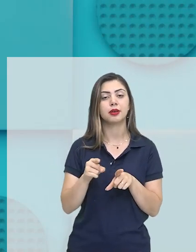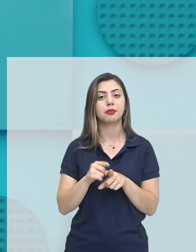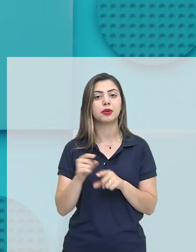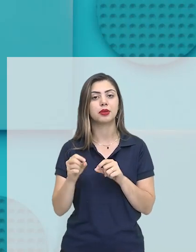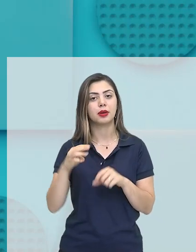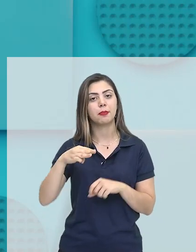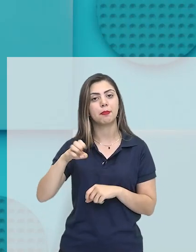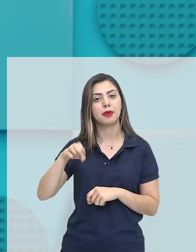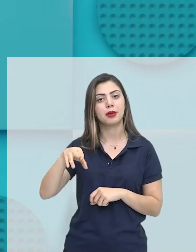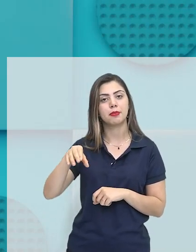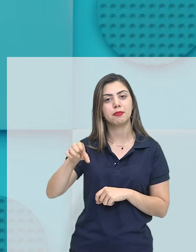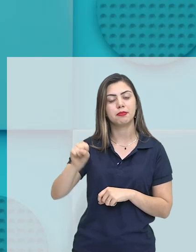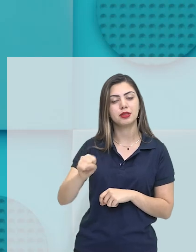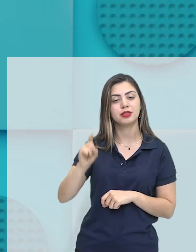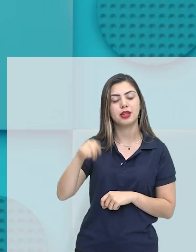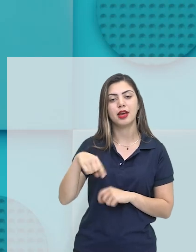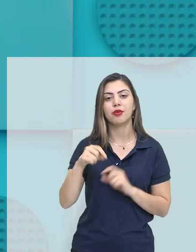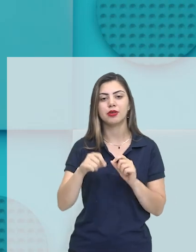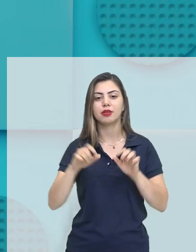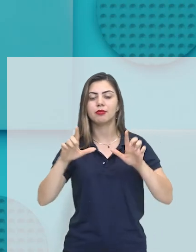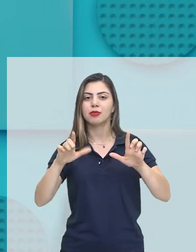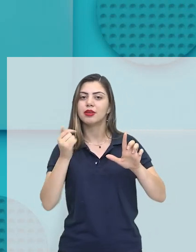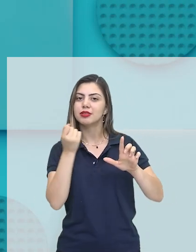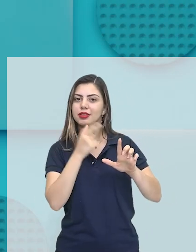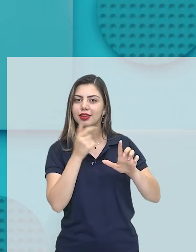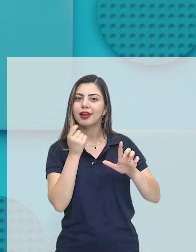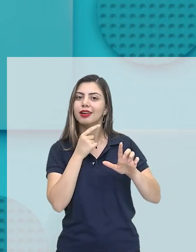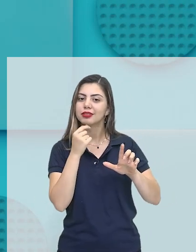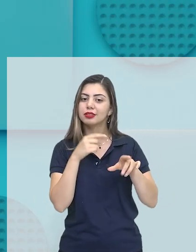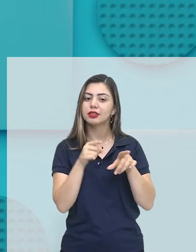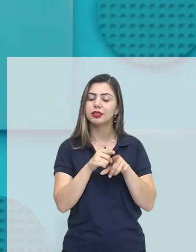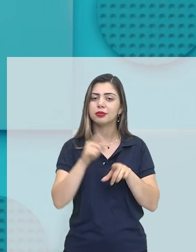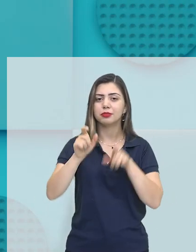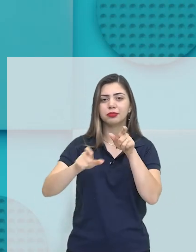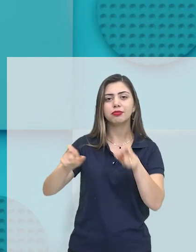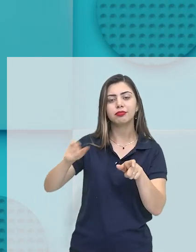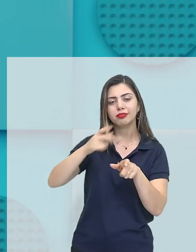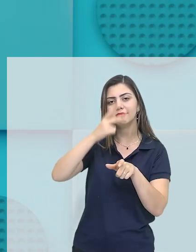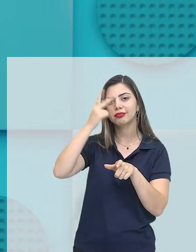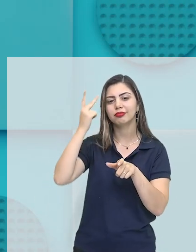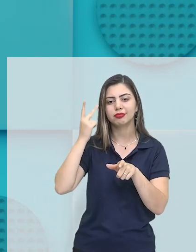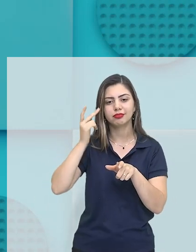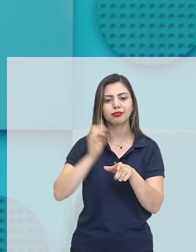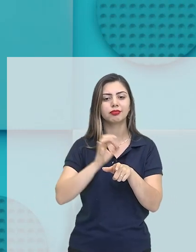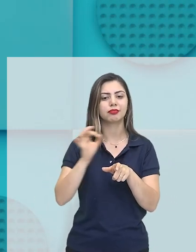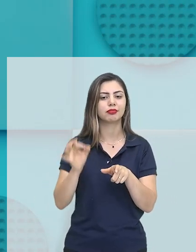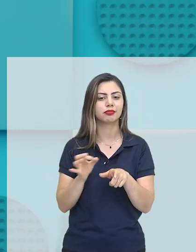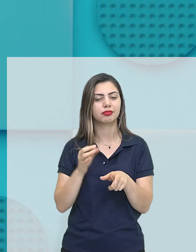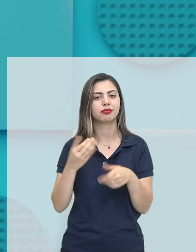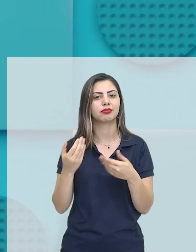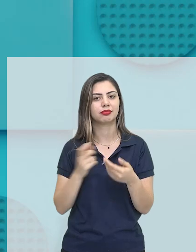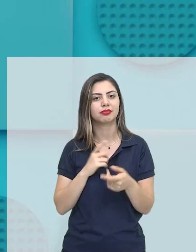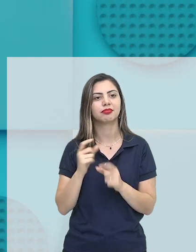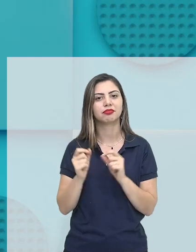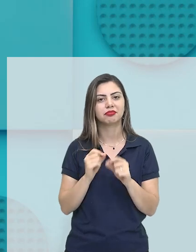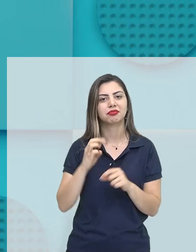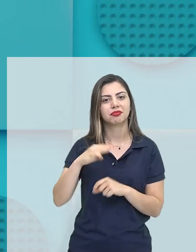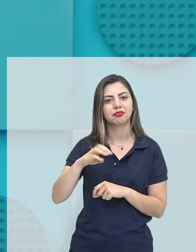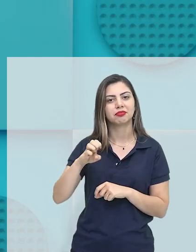memes, que são aqueles desenhos engraçados, né? E até mesmo de pessoas mesmo, fazem-se muitos memes